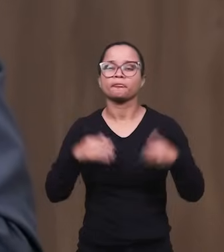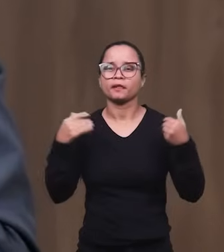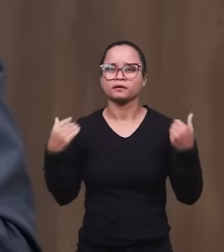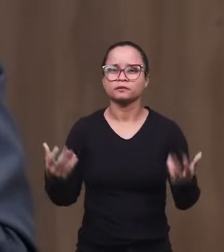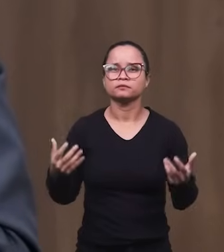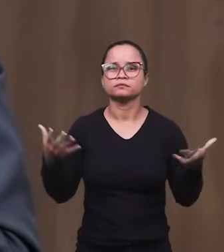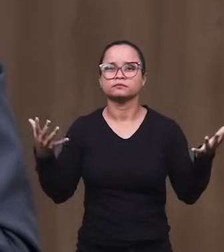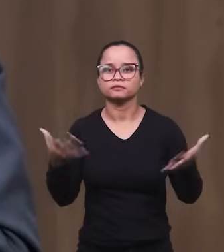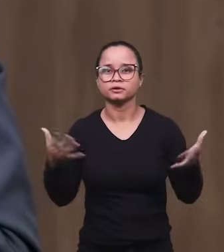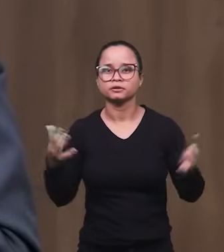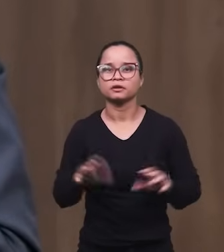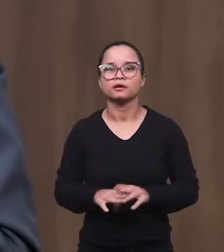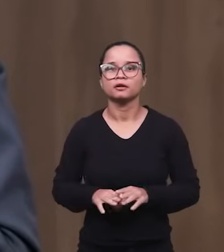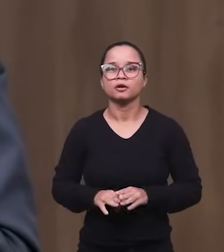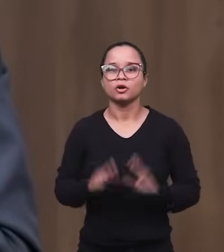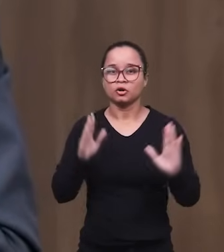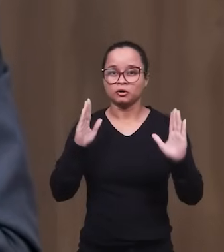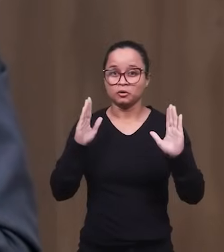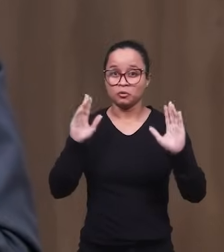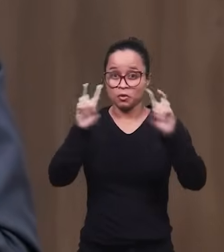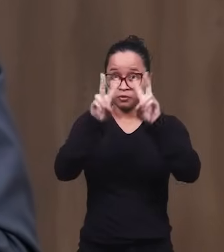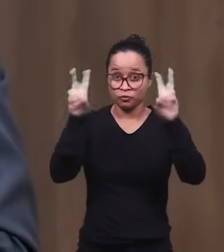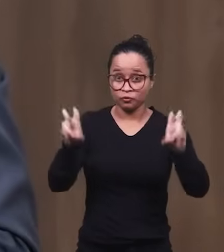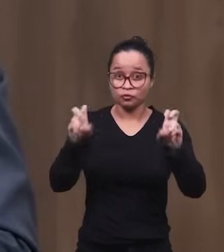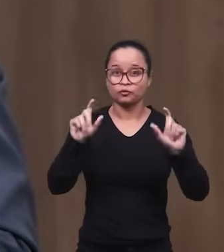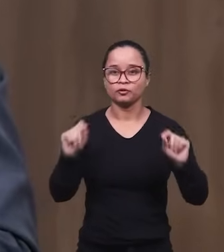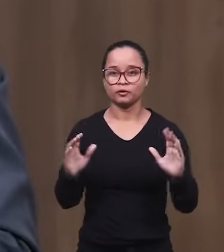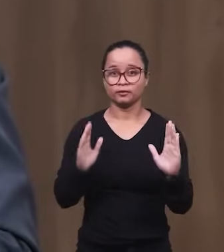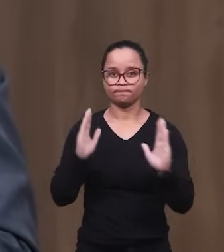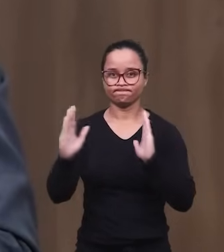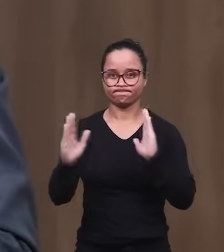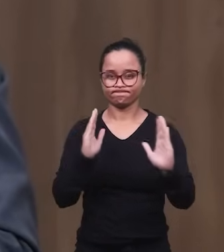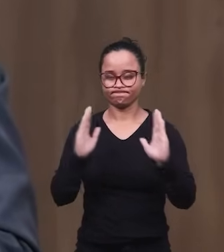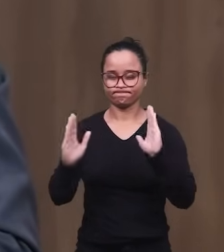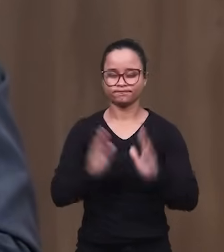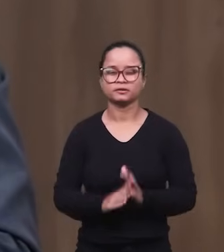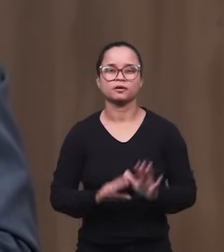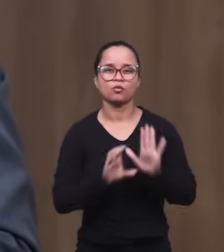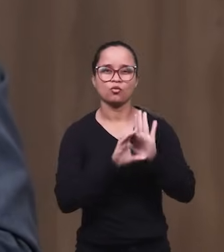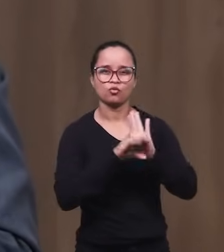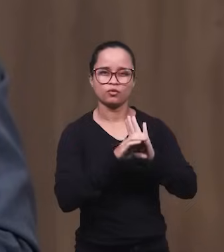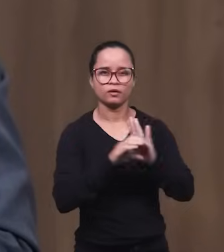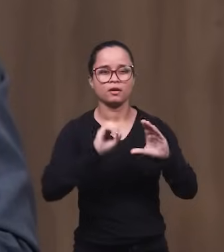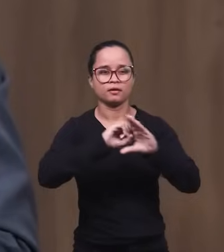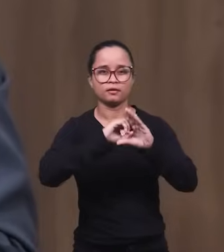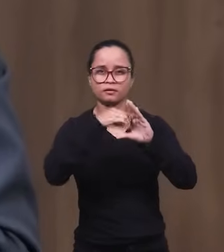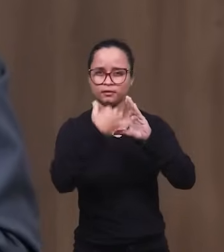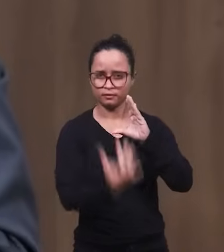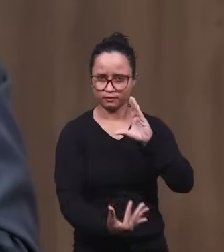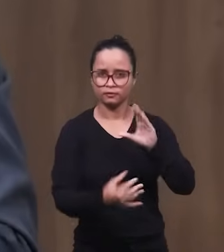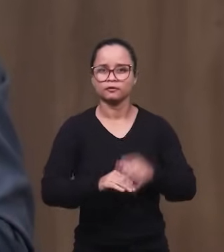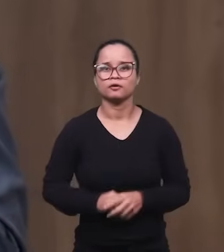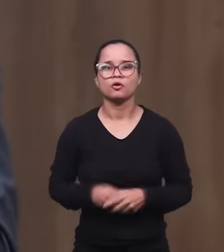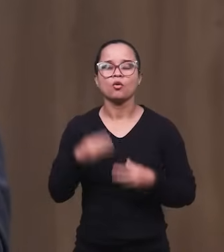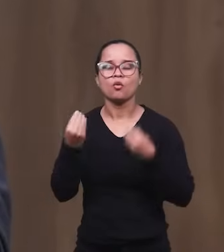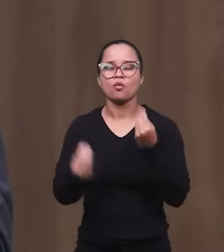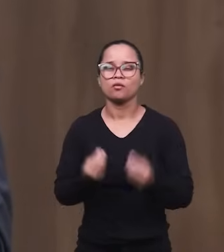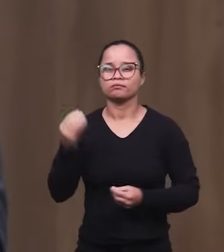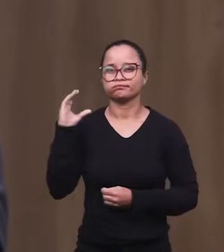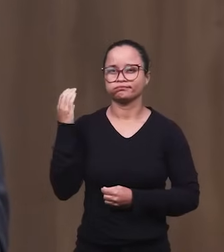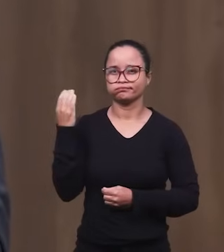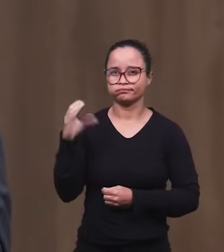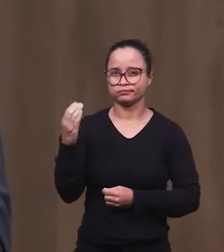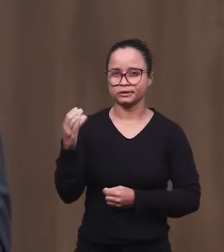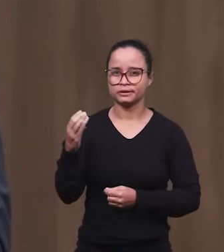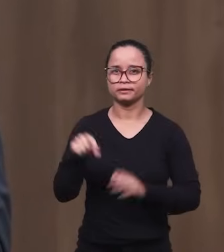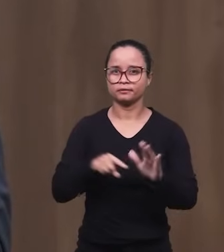de hoje é sobre o tempo. Então nós falaremos a respeito deste conceito, das características, de como que a